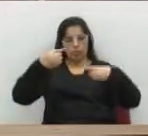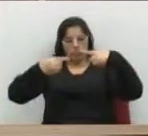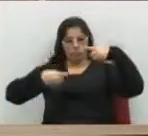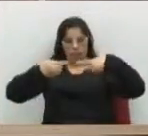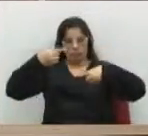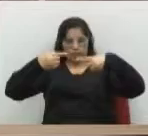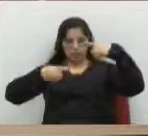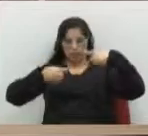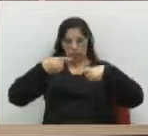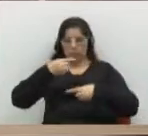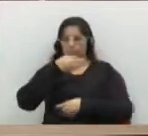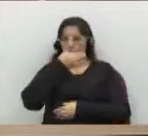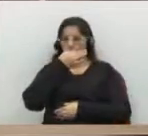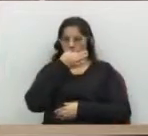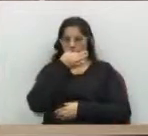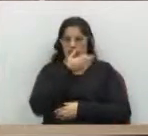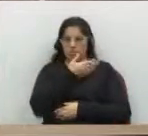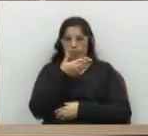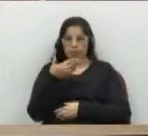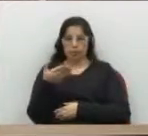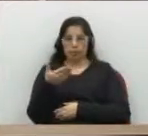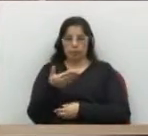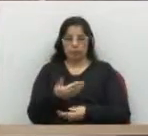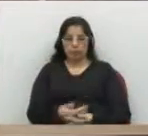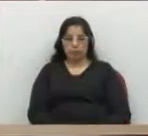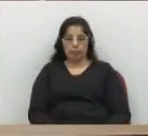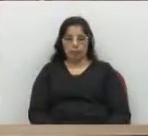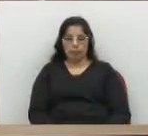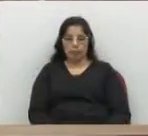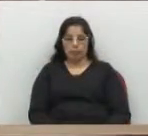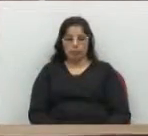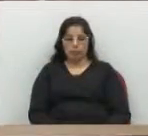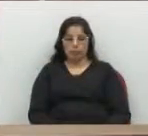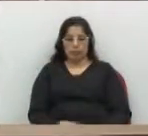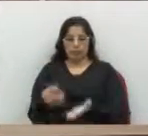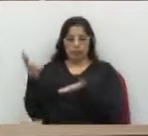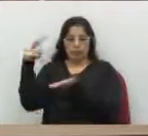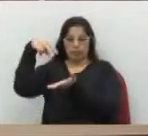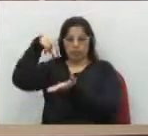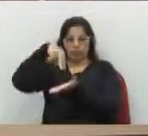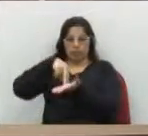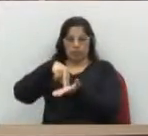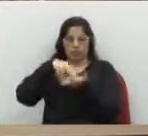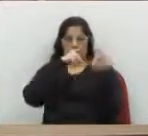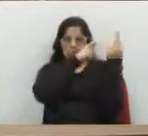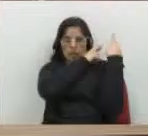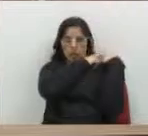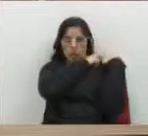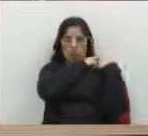discussão. Algum vereador deseja discuti-lo? Com a palavra, vereador Aloísio Andrade.